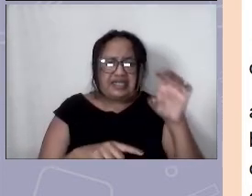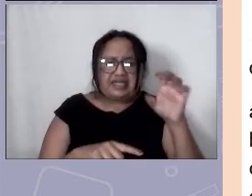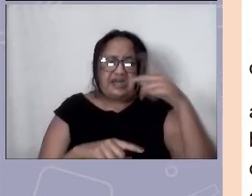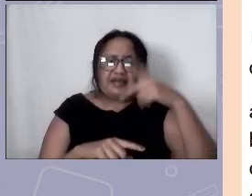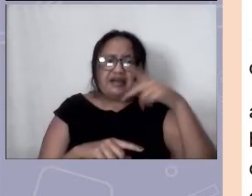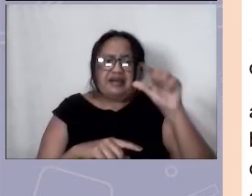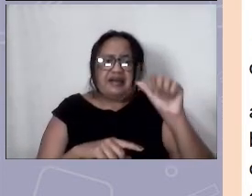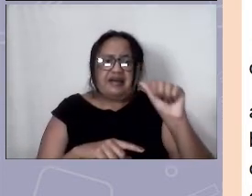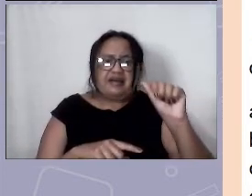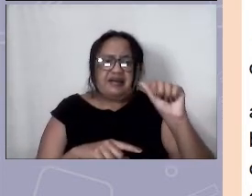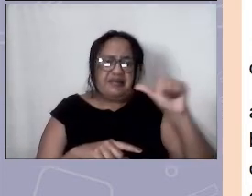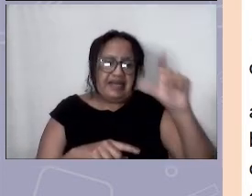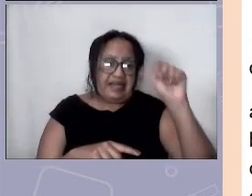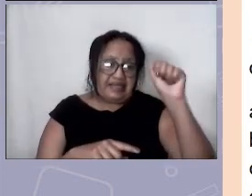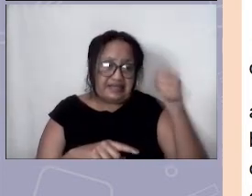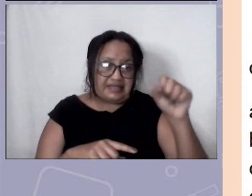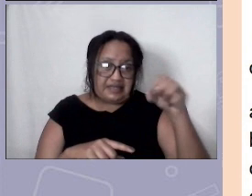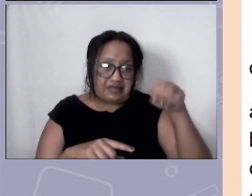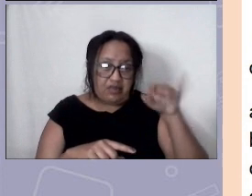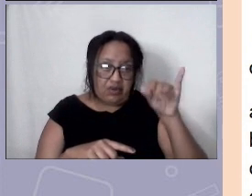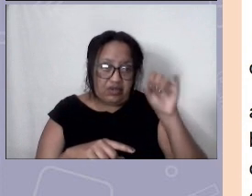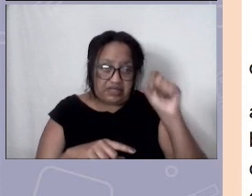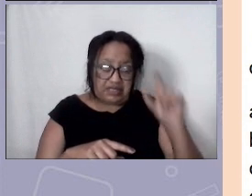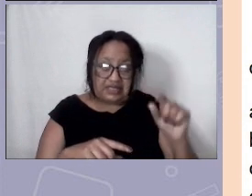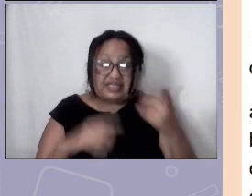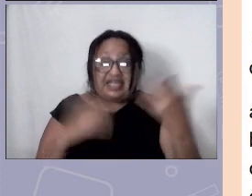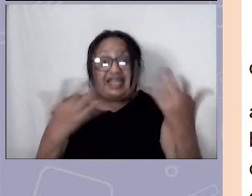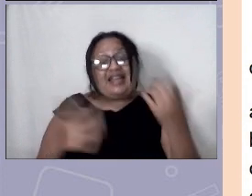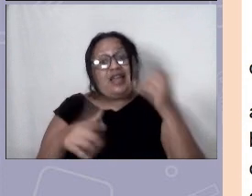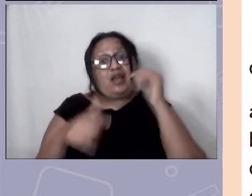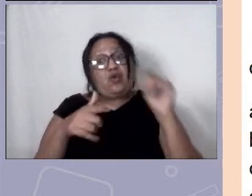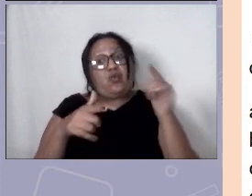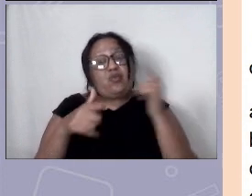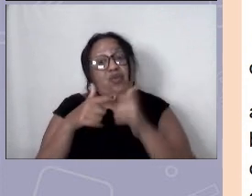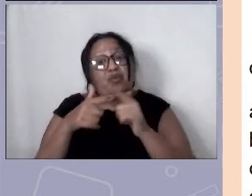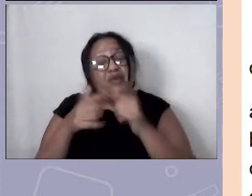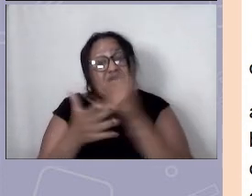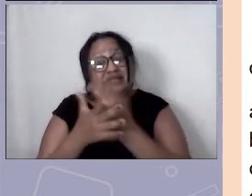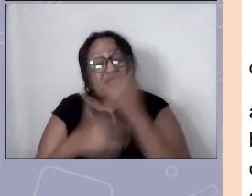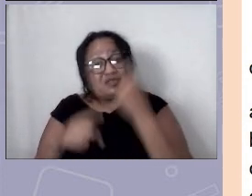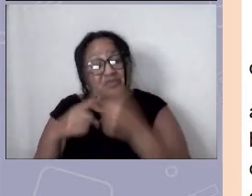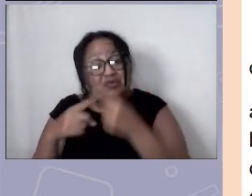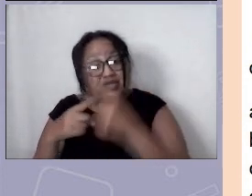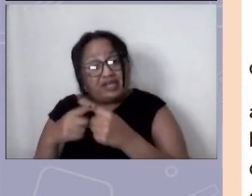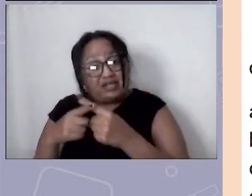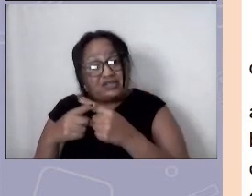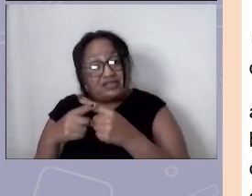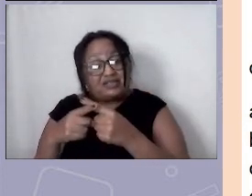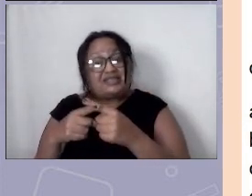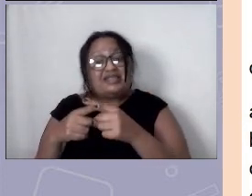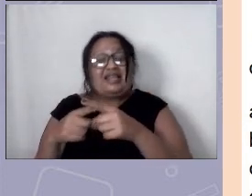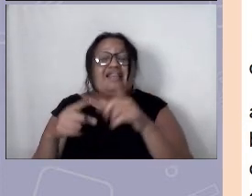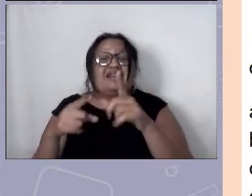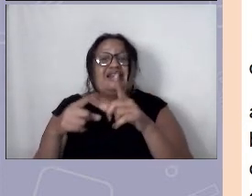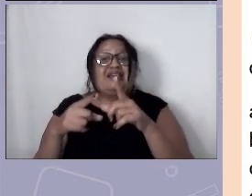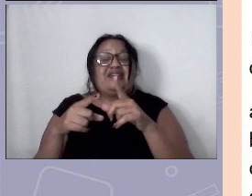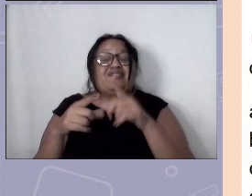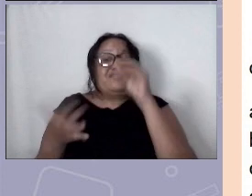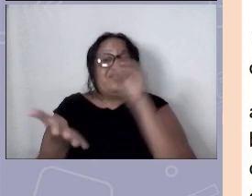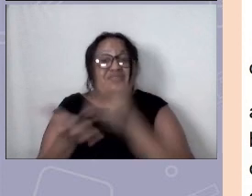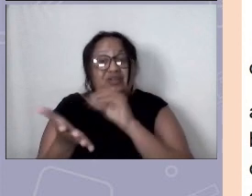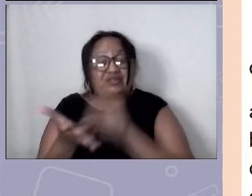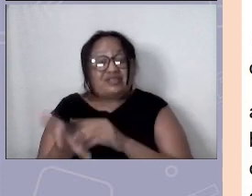plasmólise na verdade ela é uma consequência da osmose né ela é uma consequência da desidratação então como as células